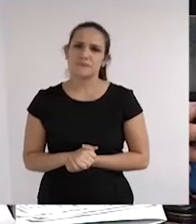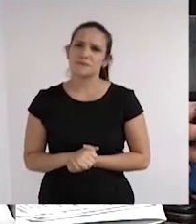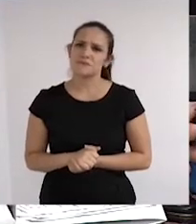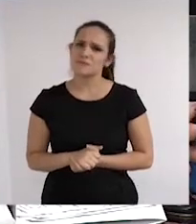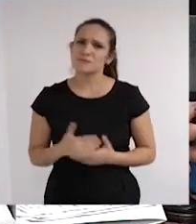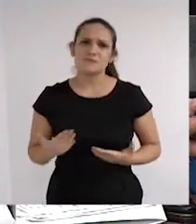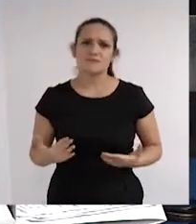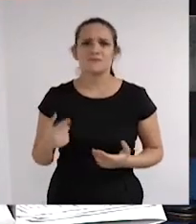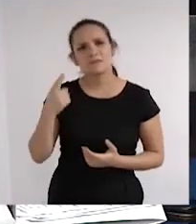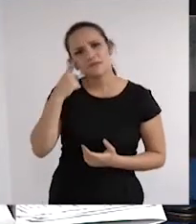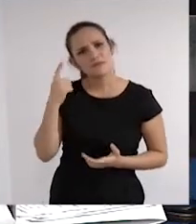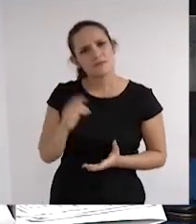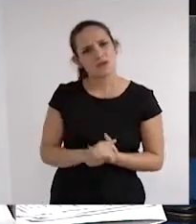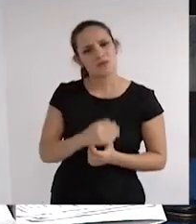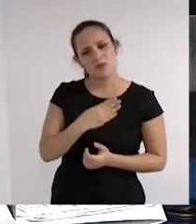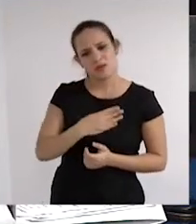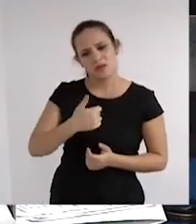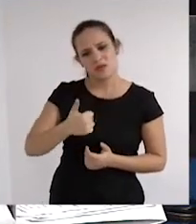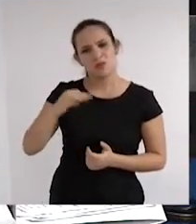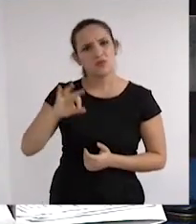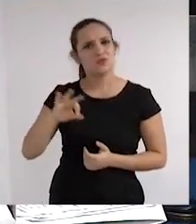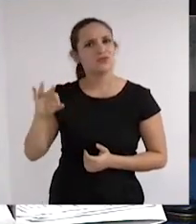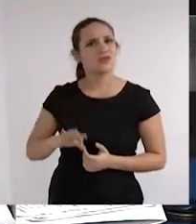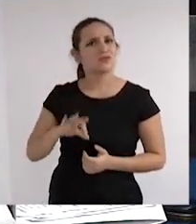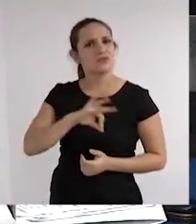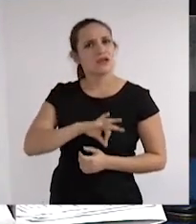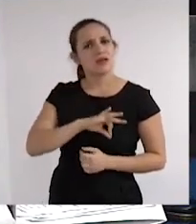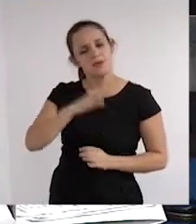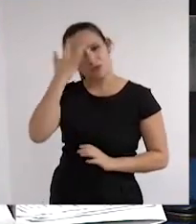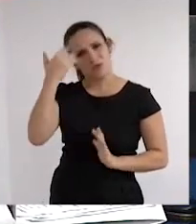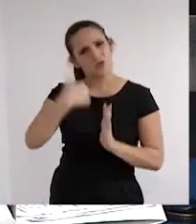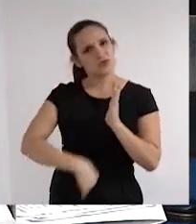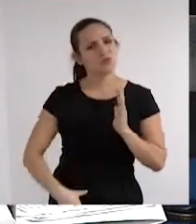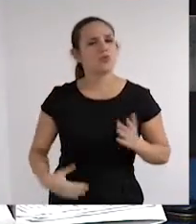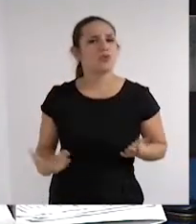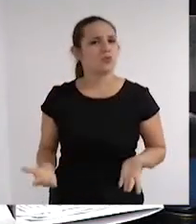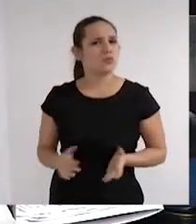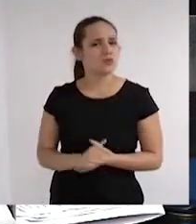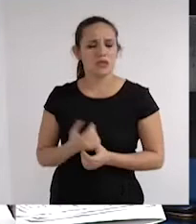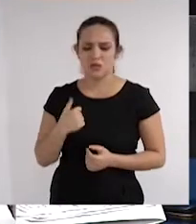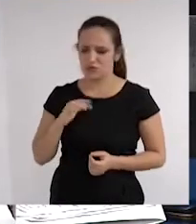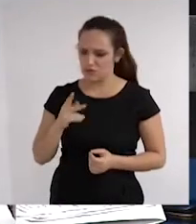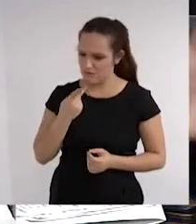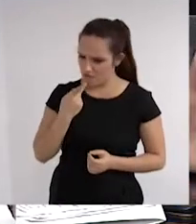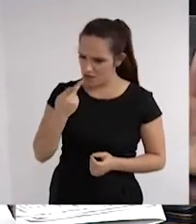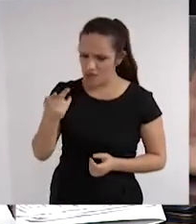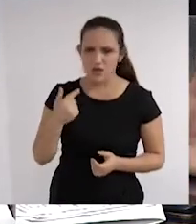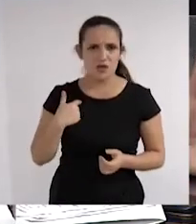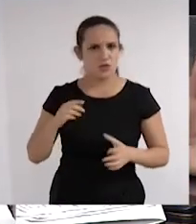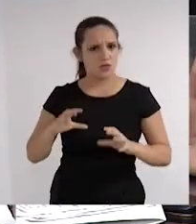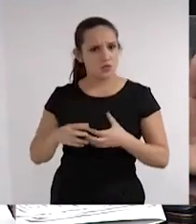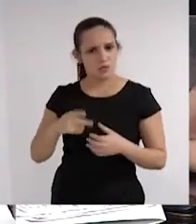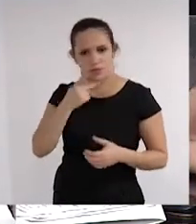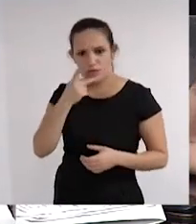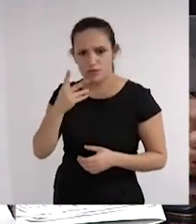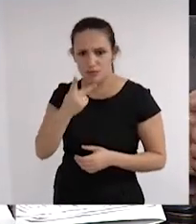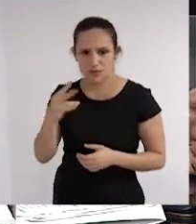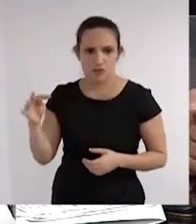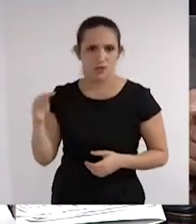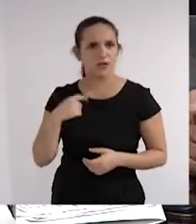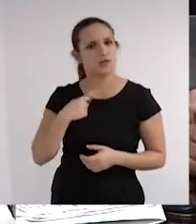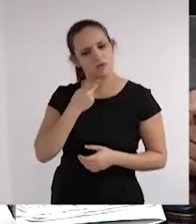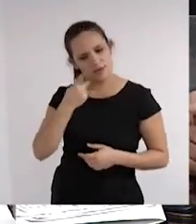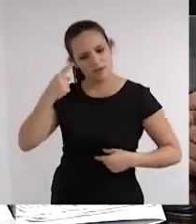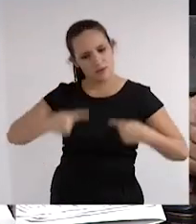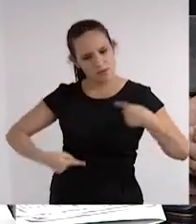cento. Então, não sou eu quem estou dizendo isso. Eu aleguei, nós alegamos, e falo que a bancada, e coube a mim fazer